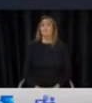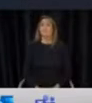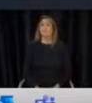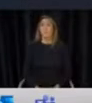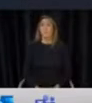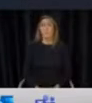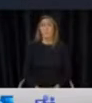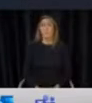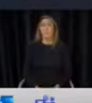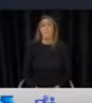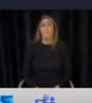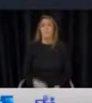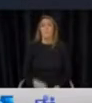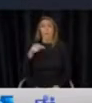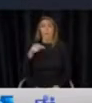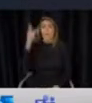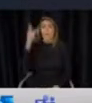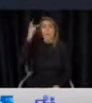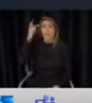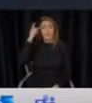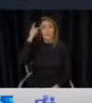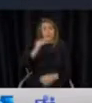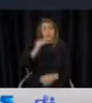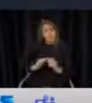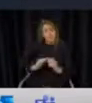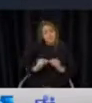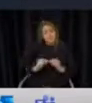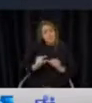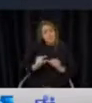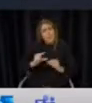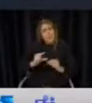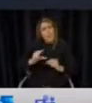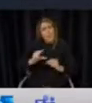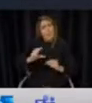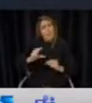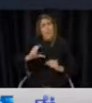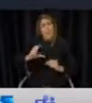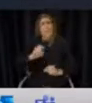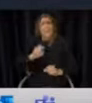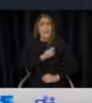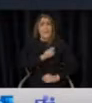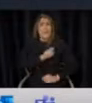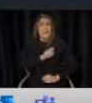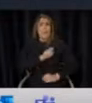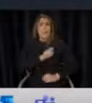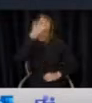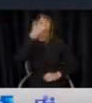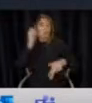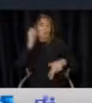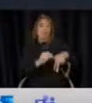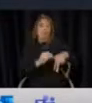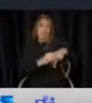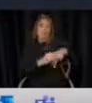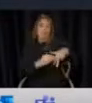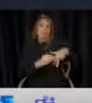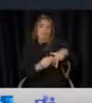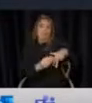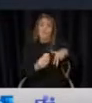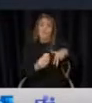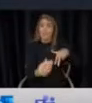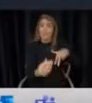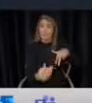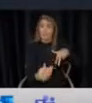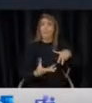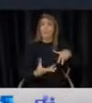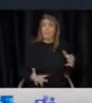doadores, agora que nós estamos retomando novamente esses números, mas São Paulo é um estado muito populoso e que a